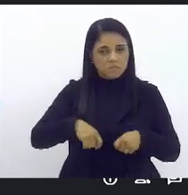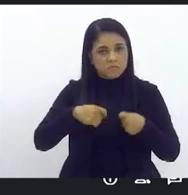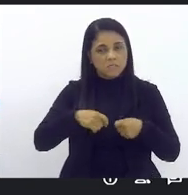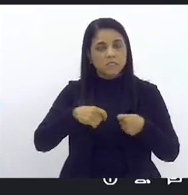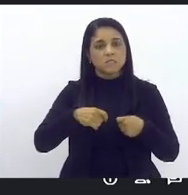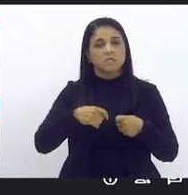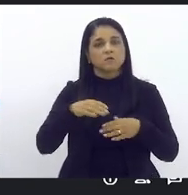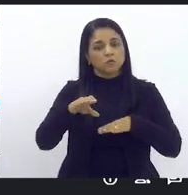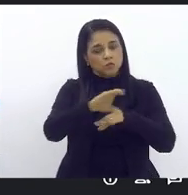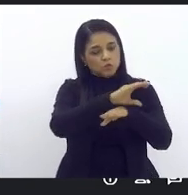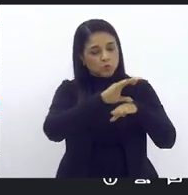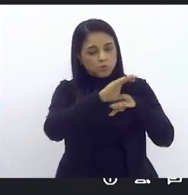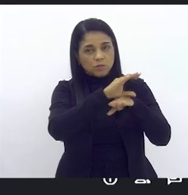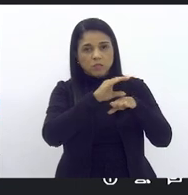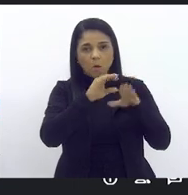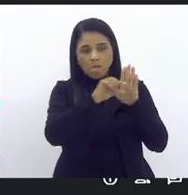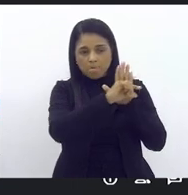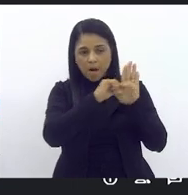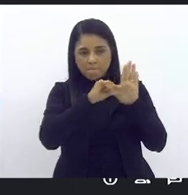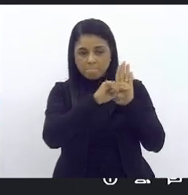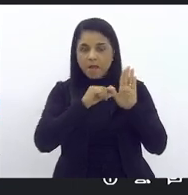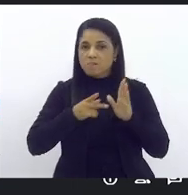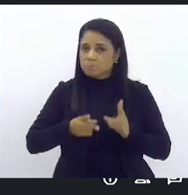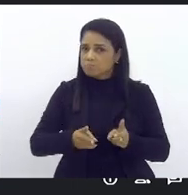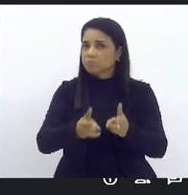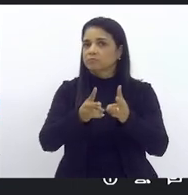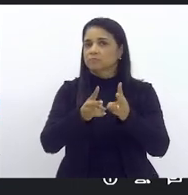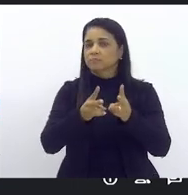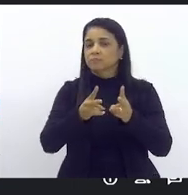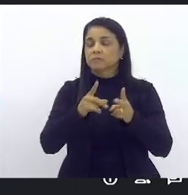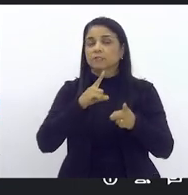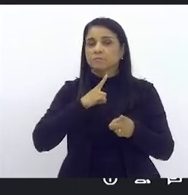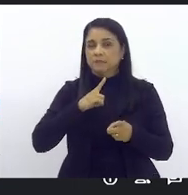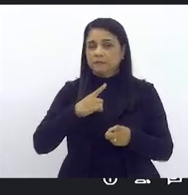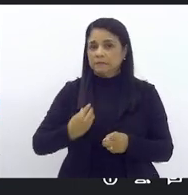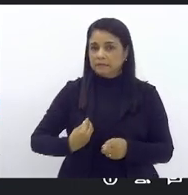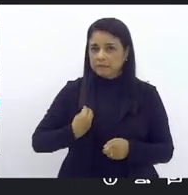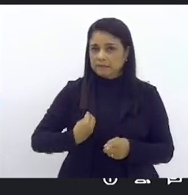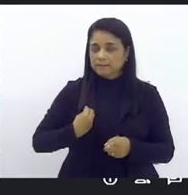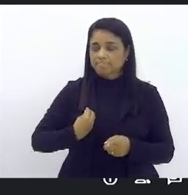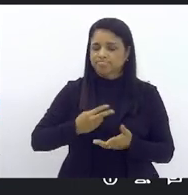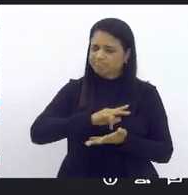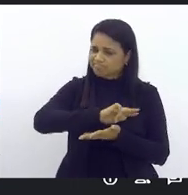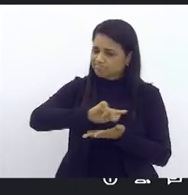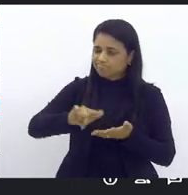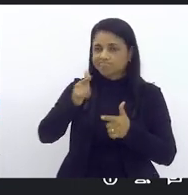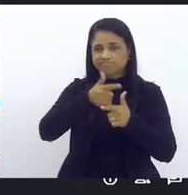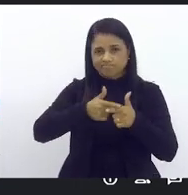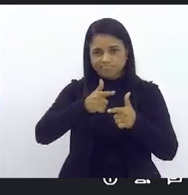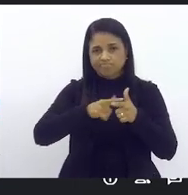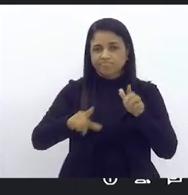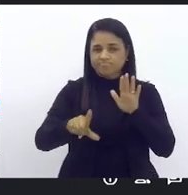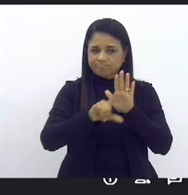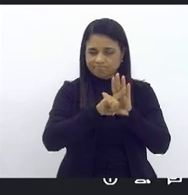pela Constituição e a gente quer manter isso, né? Mas existem efeitos adversos dessa lei